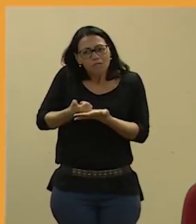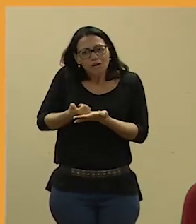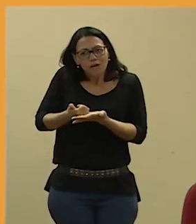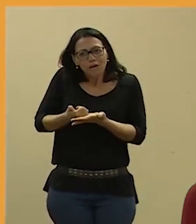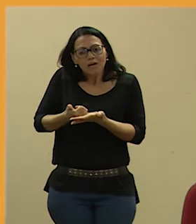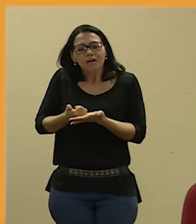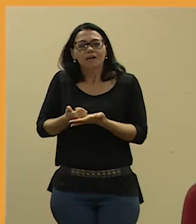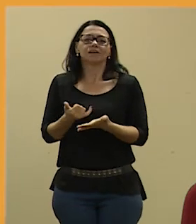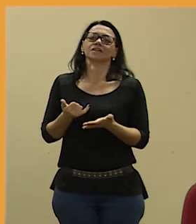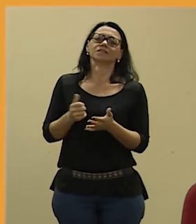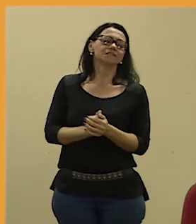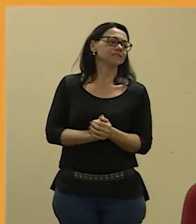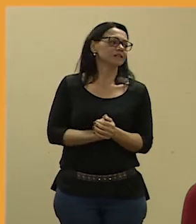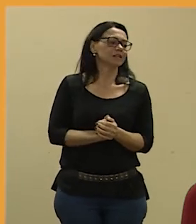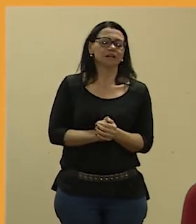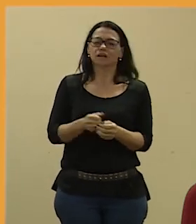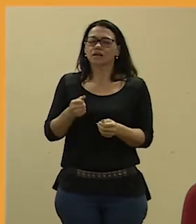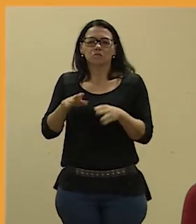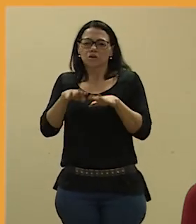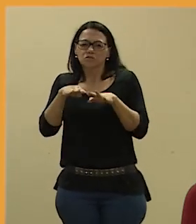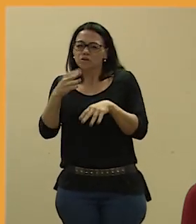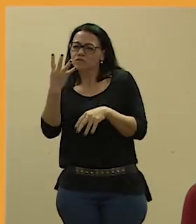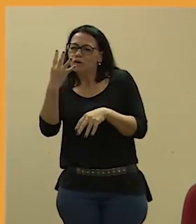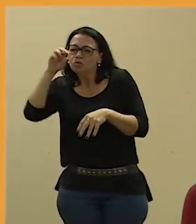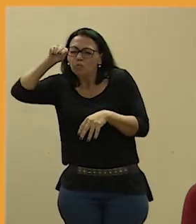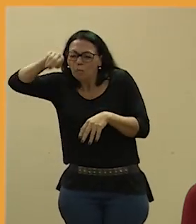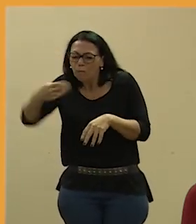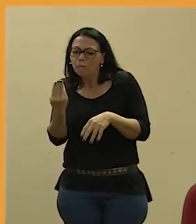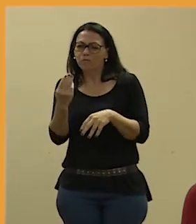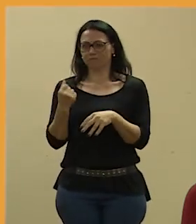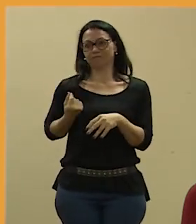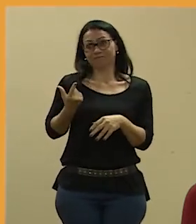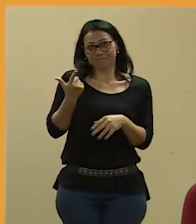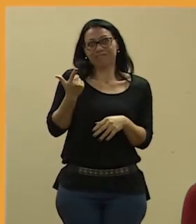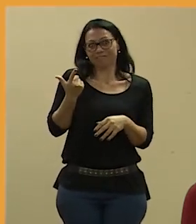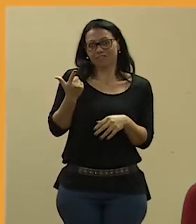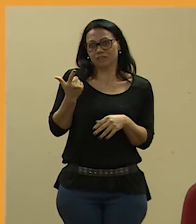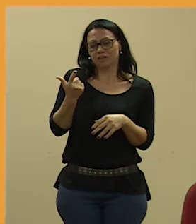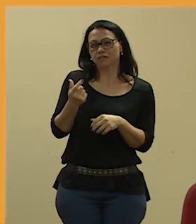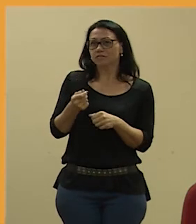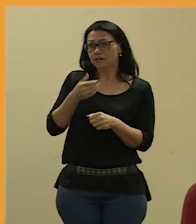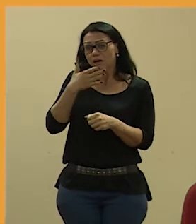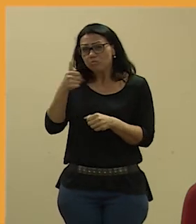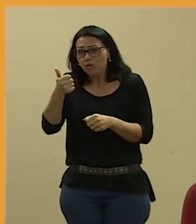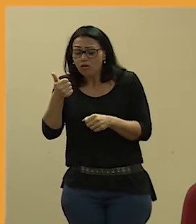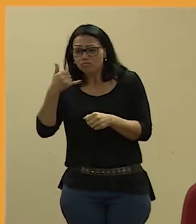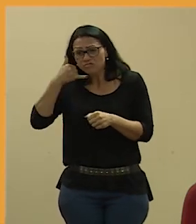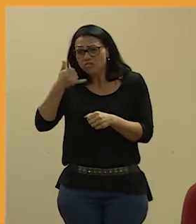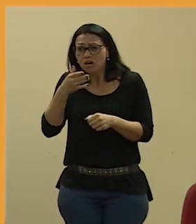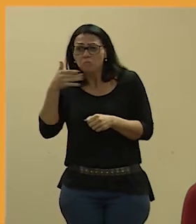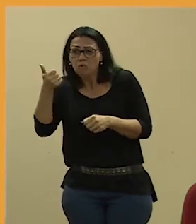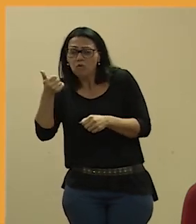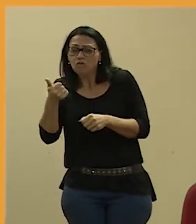estão ali na faixa de quase mil reais ou arrisco dizer que com uma boa iluminação você consegue fazer um vídeo é bacana